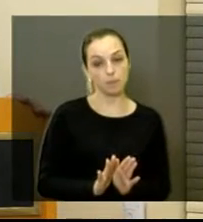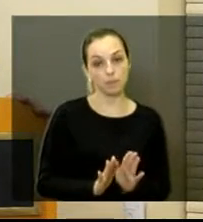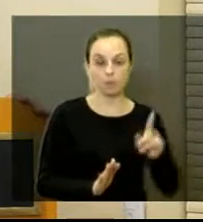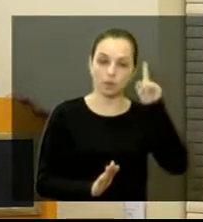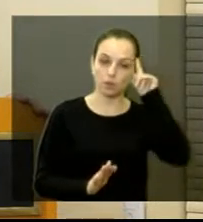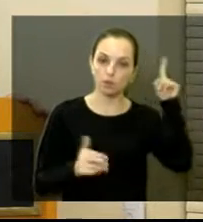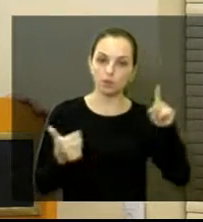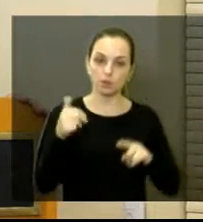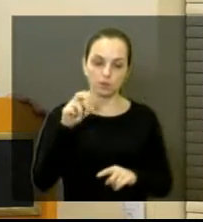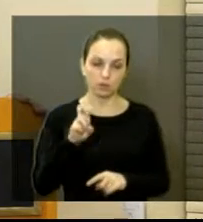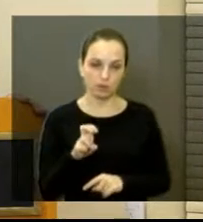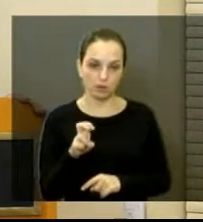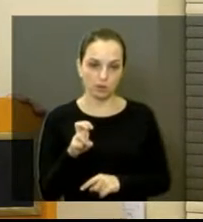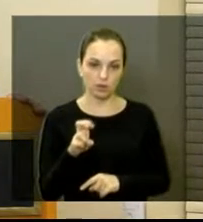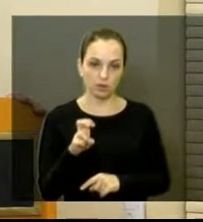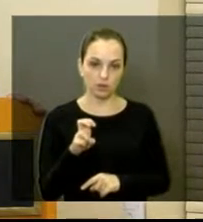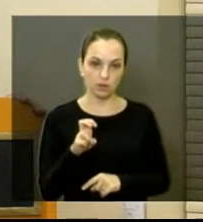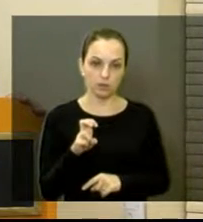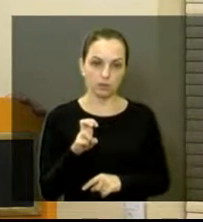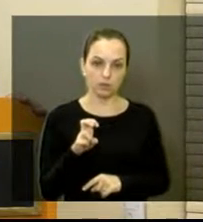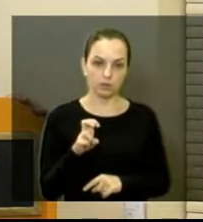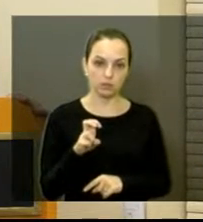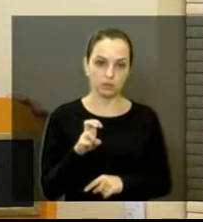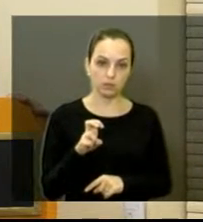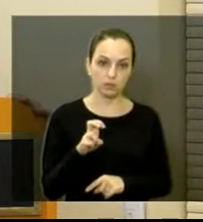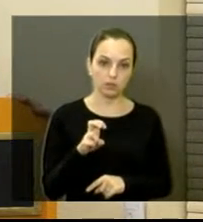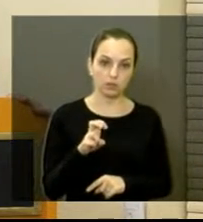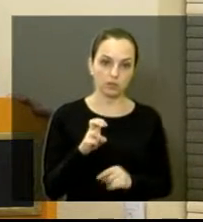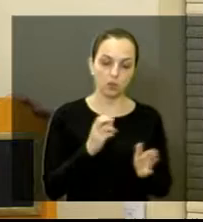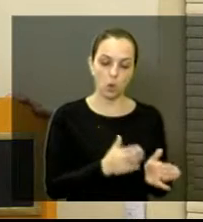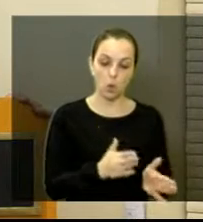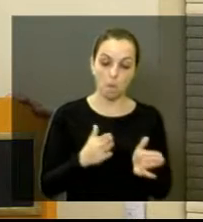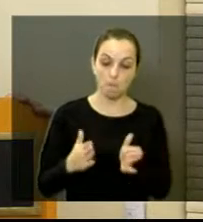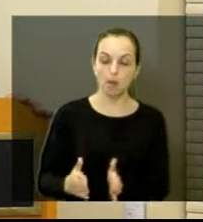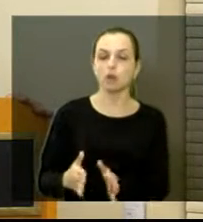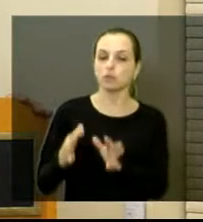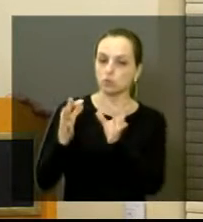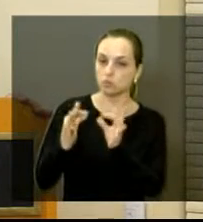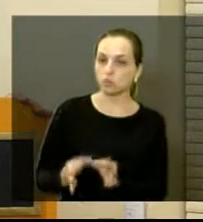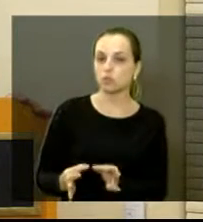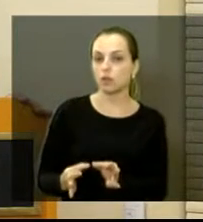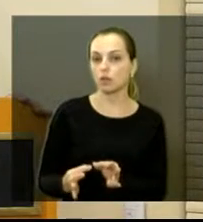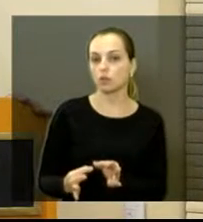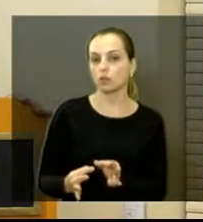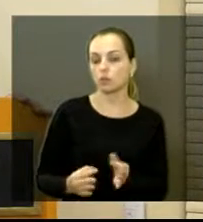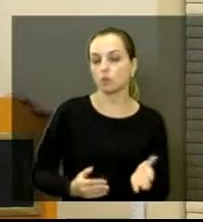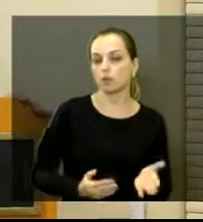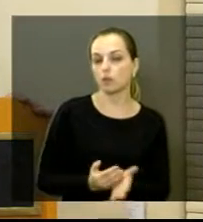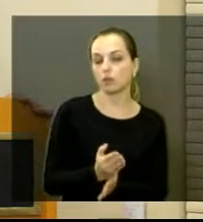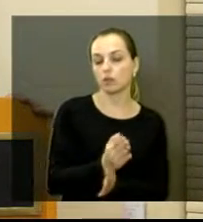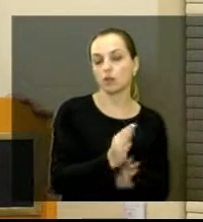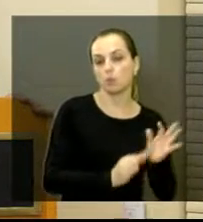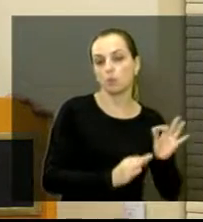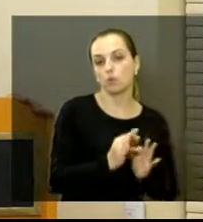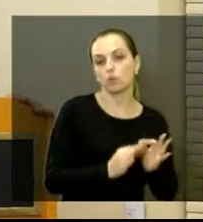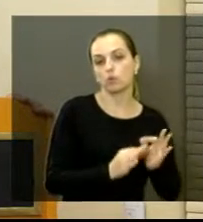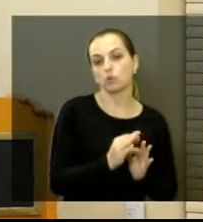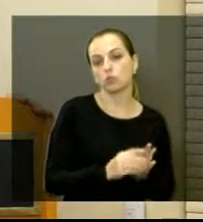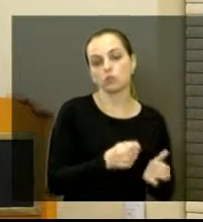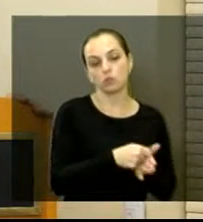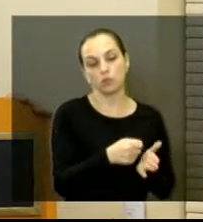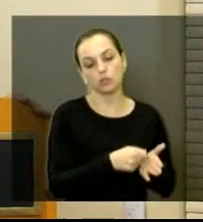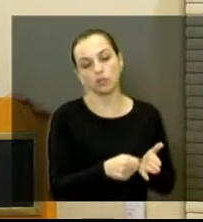15, provavelmente, cumpre-se o prazo regimental para entrar o projeto com assinatura ou